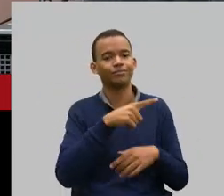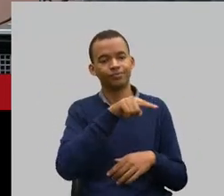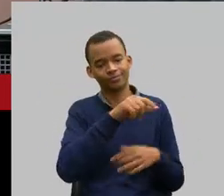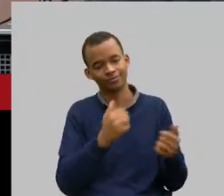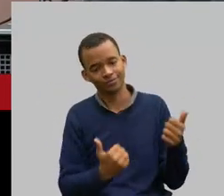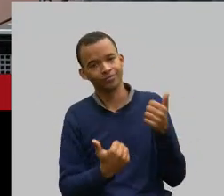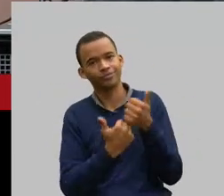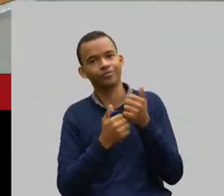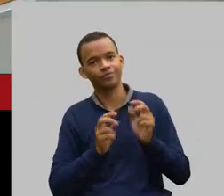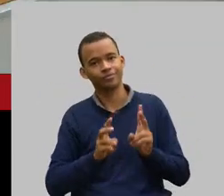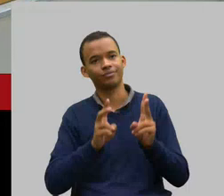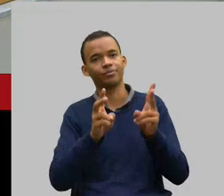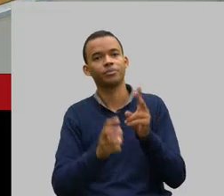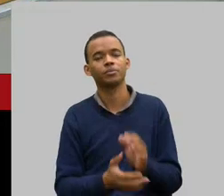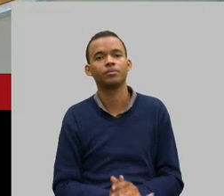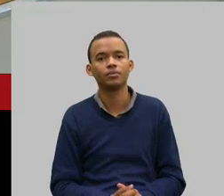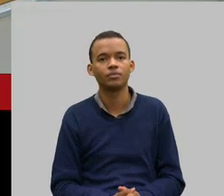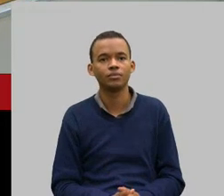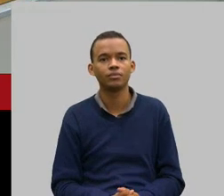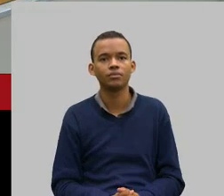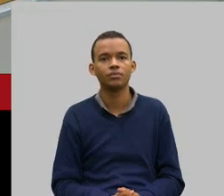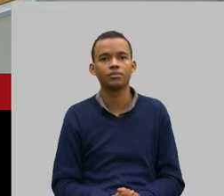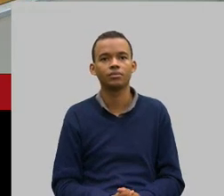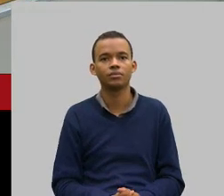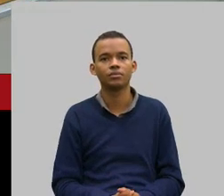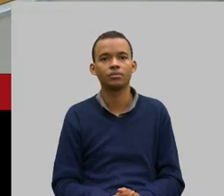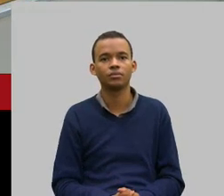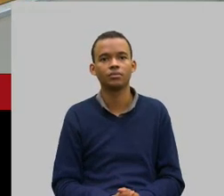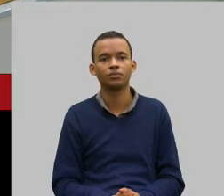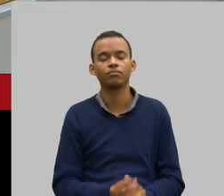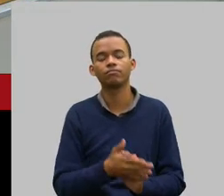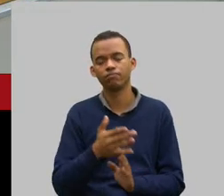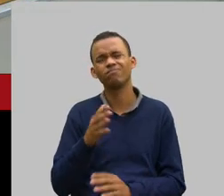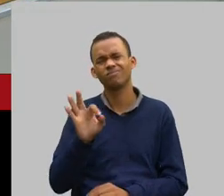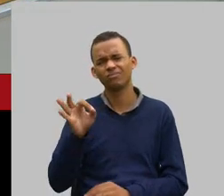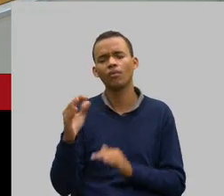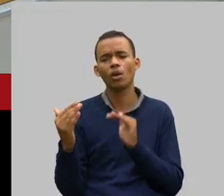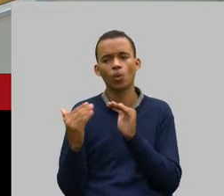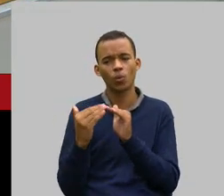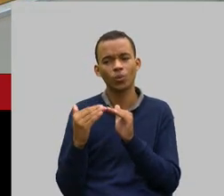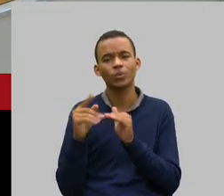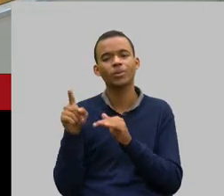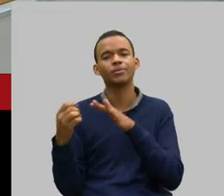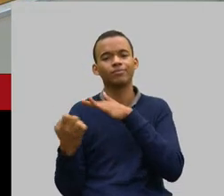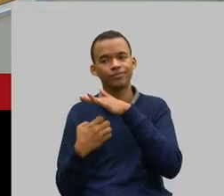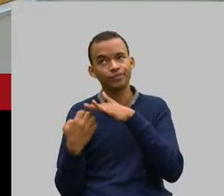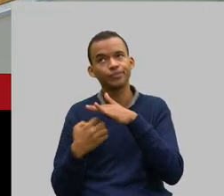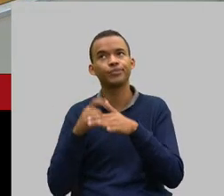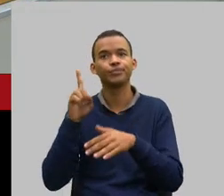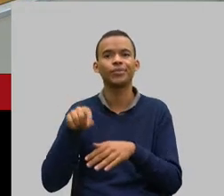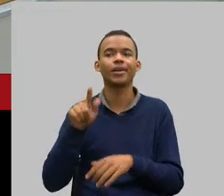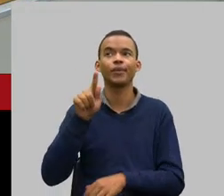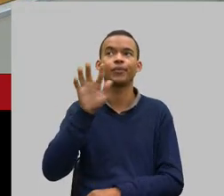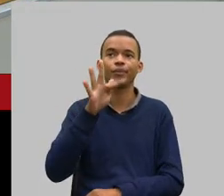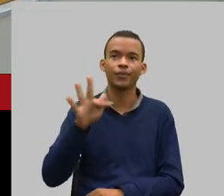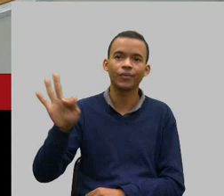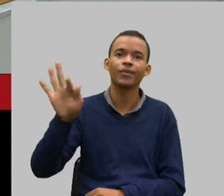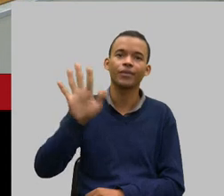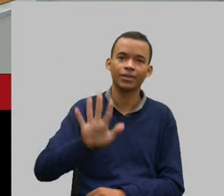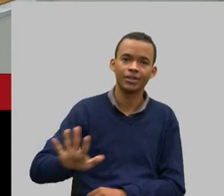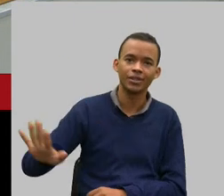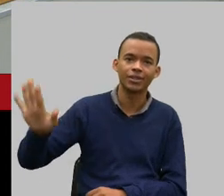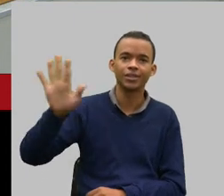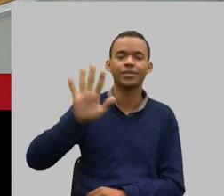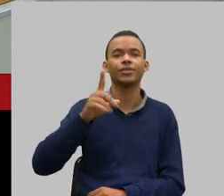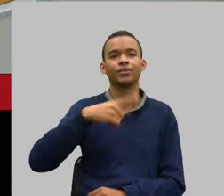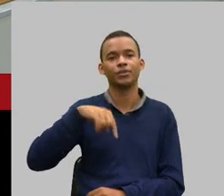conseguir secretário concordo que teve toda essa questão da haine que ser a nível Federal e tudo mas como o senhor bem disse